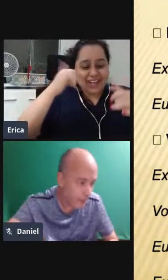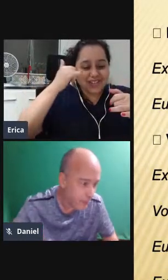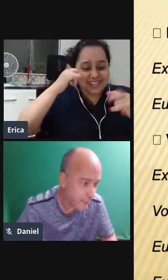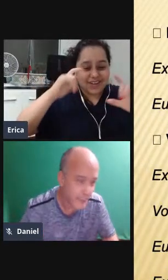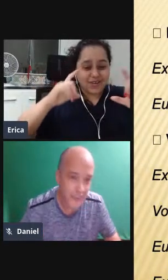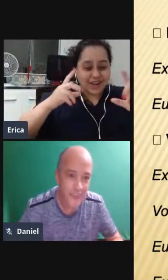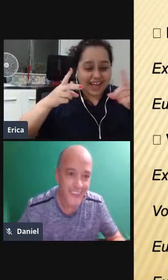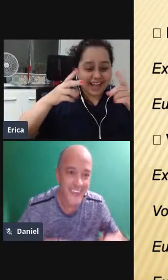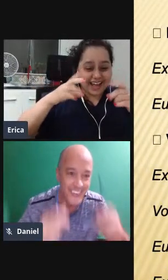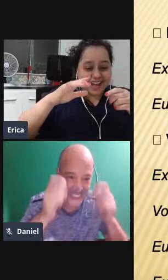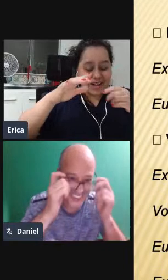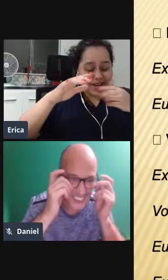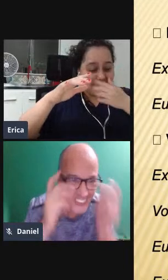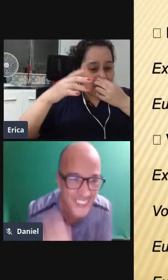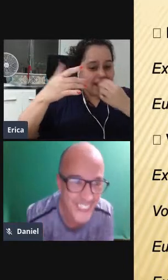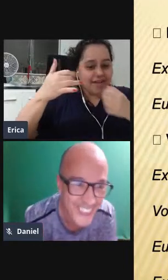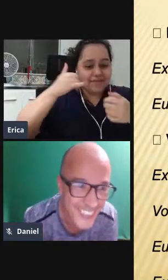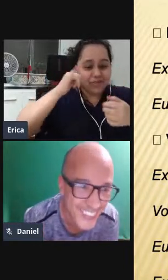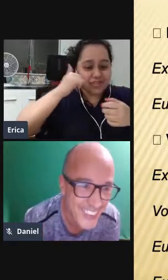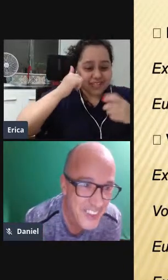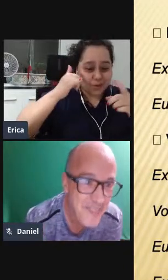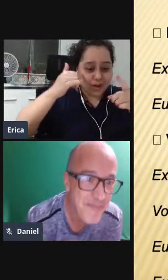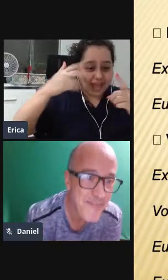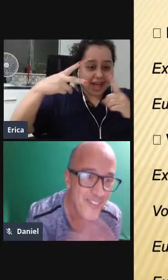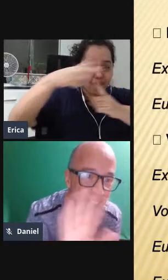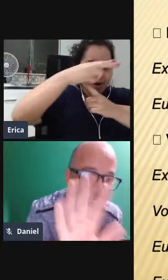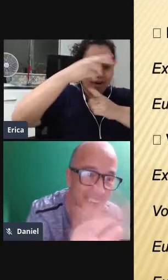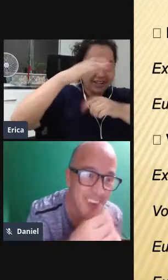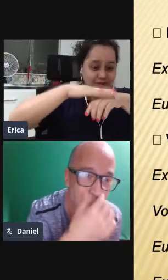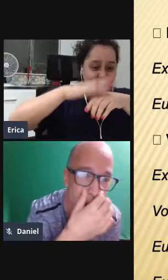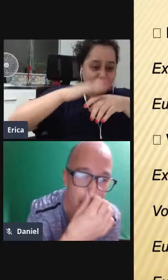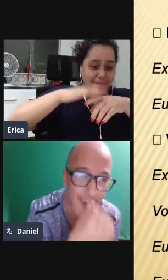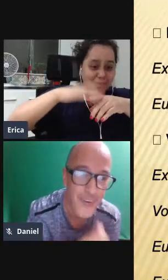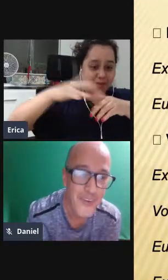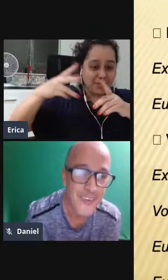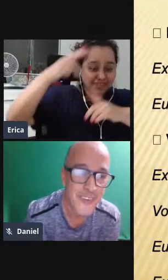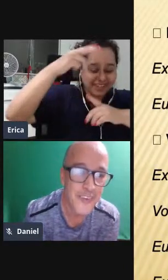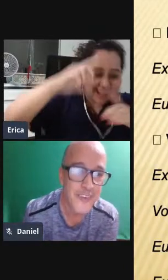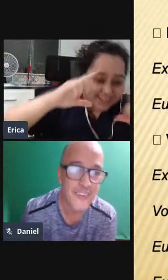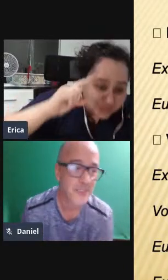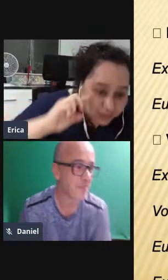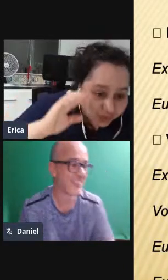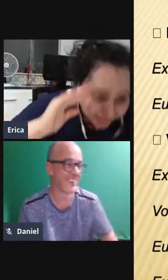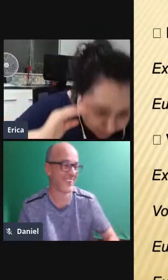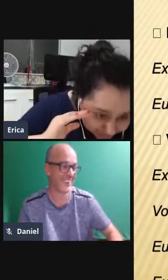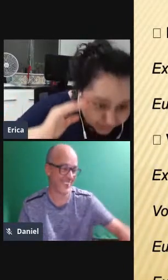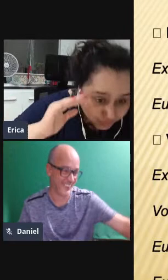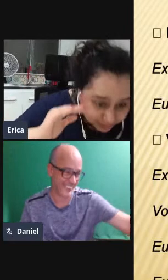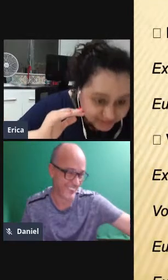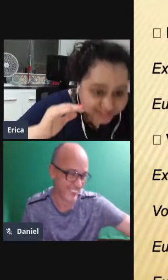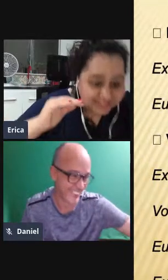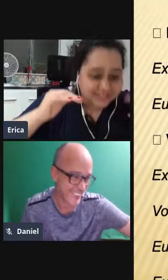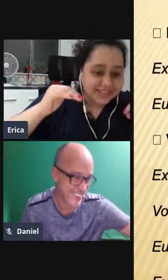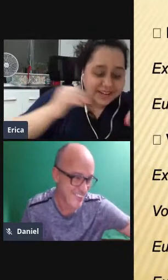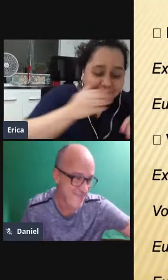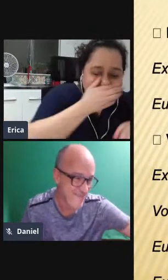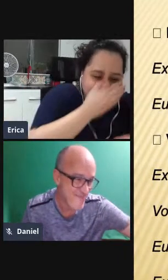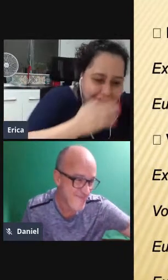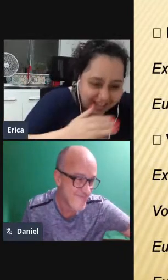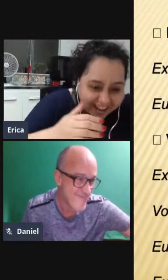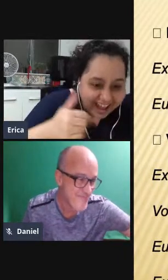Porque no celular. No celular, corta sua mão. Aí eu não tô vendo, por isso que eu tô